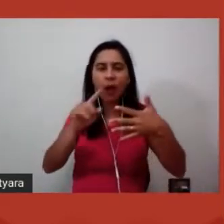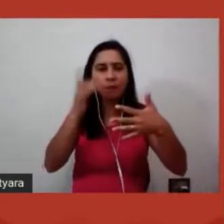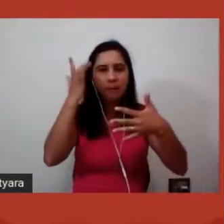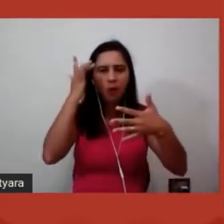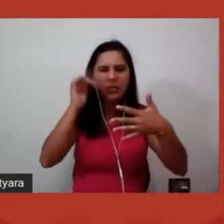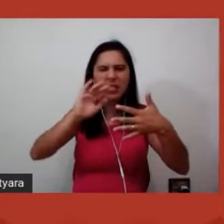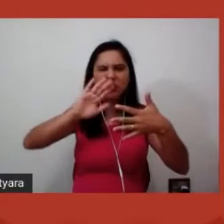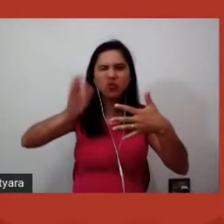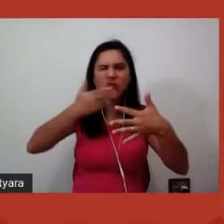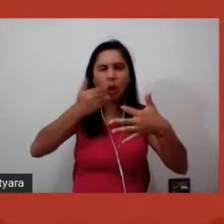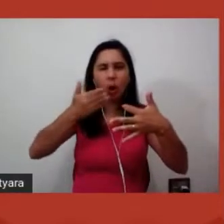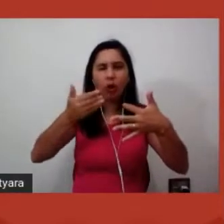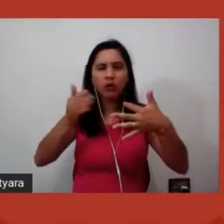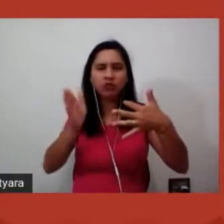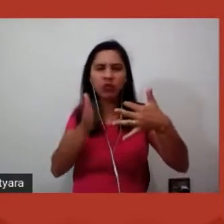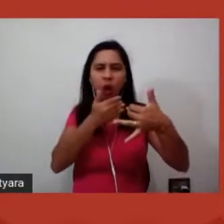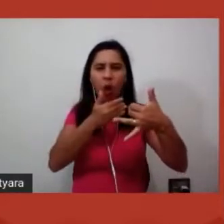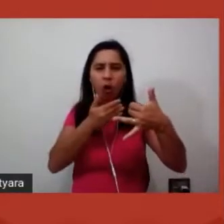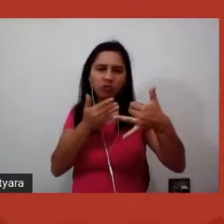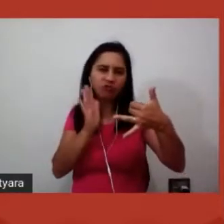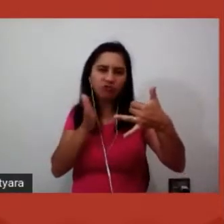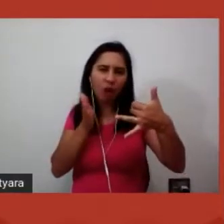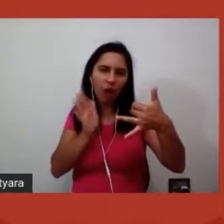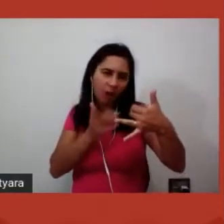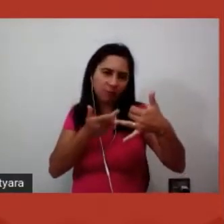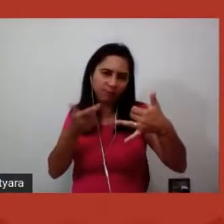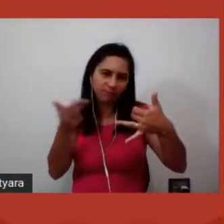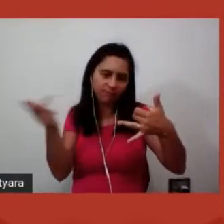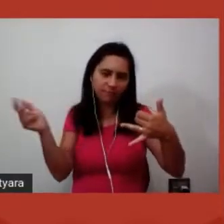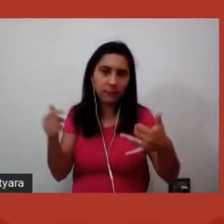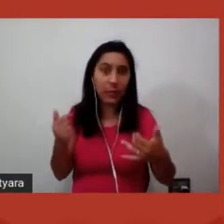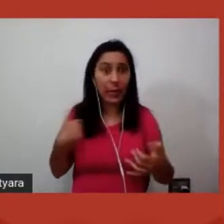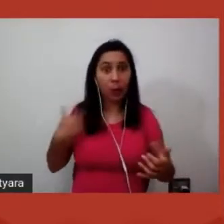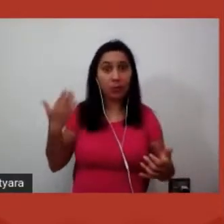né? Eu estava revendo